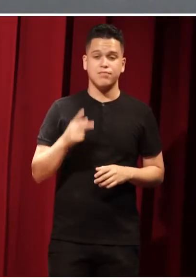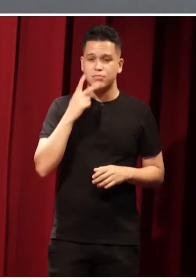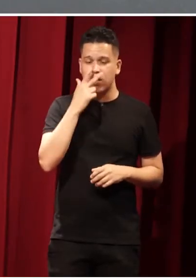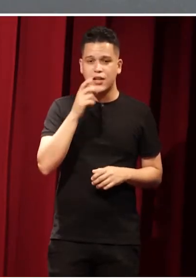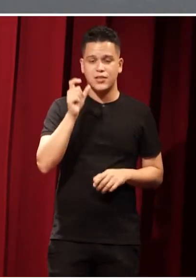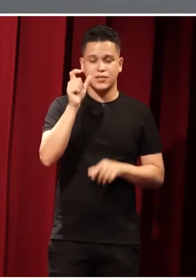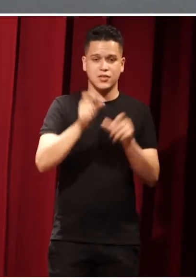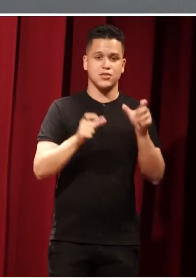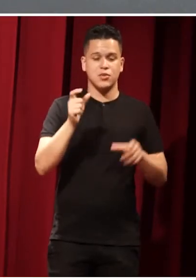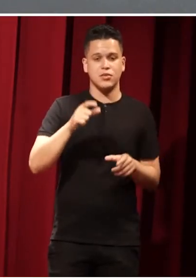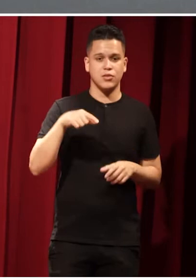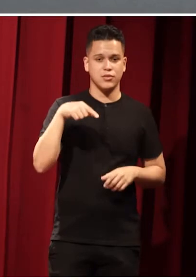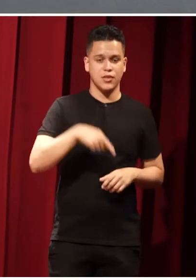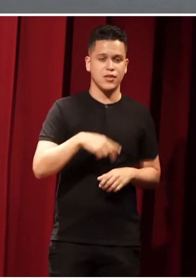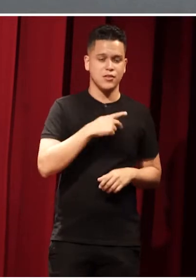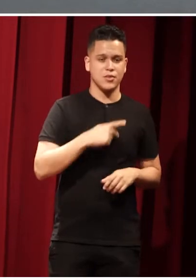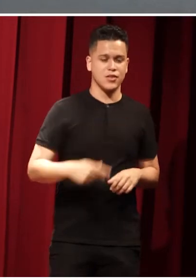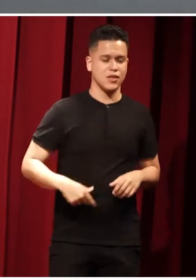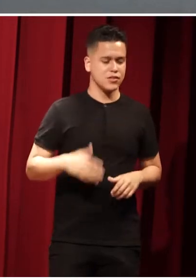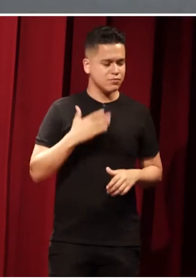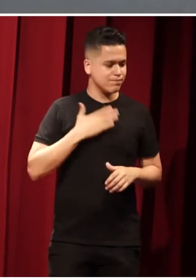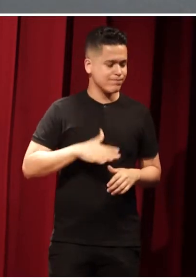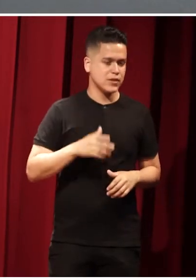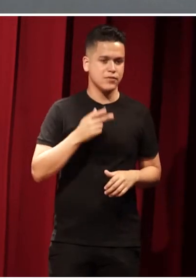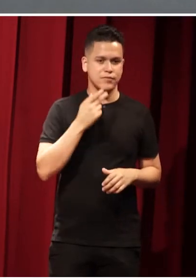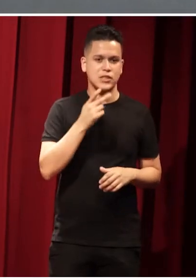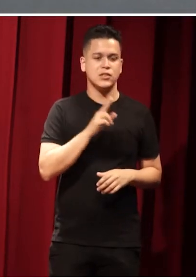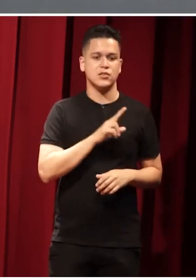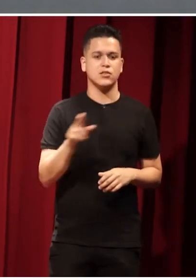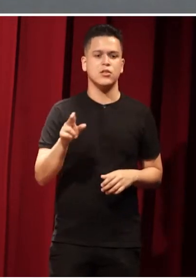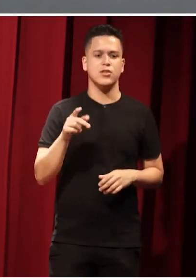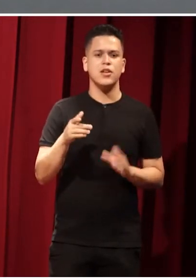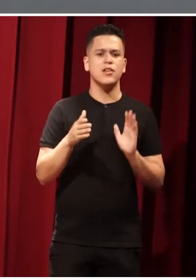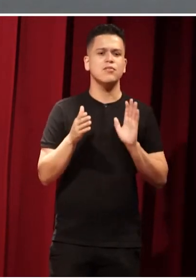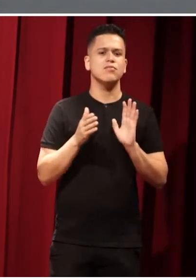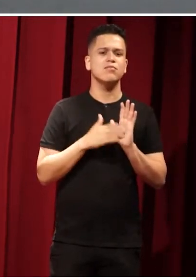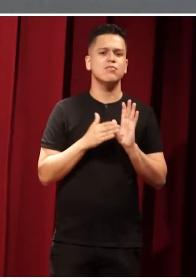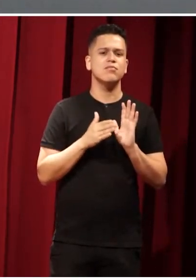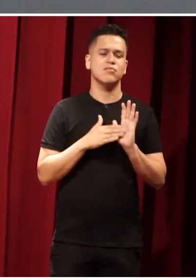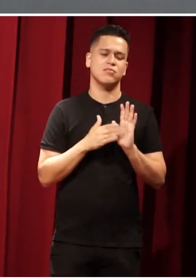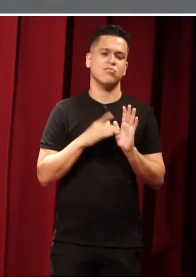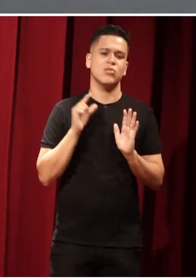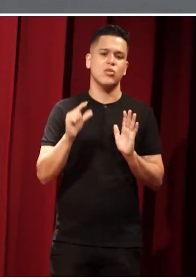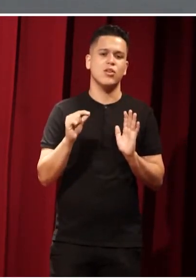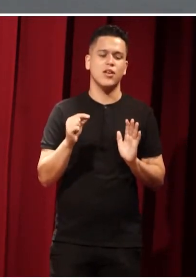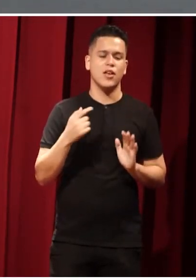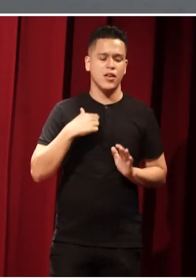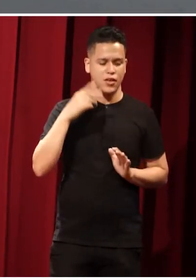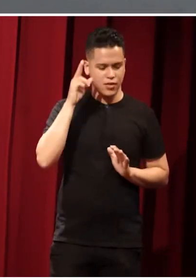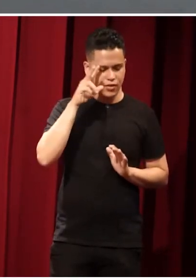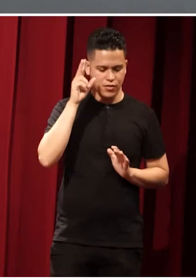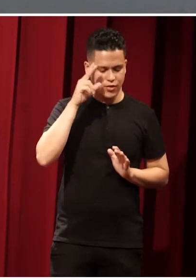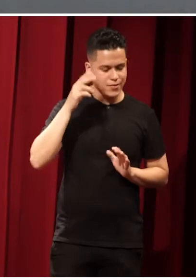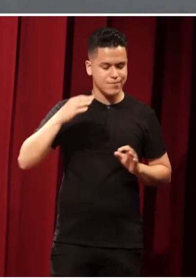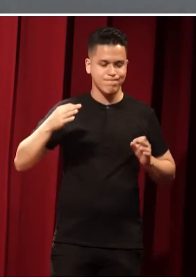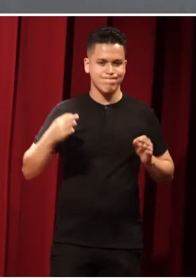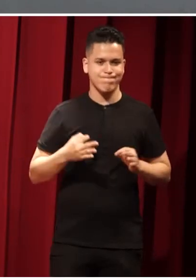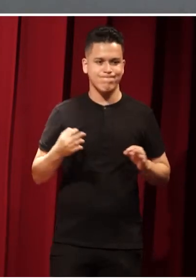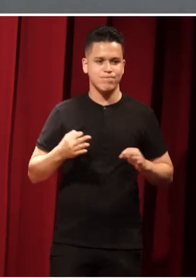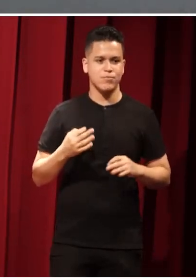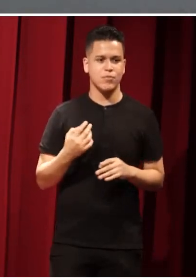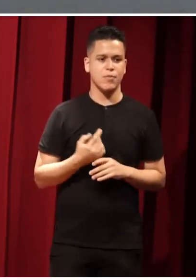promessas de campanha desse presidente aí, que eu não falo o nome... Um homem faz uma pergunta. A promessa de campanha dele foi... Eu lembro perfeitamente,